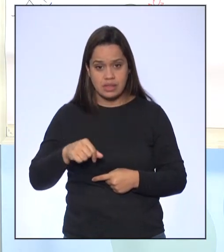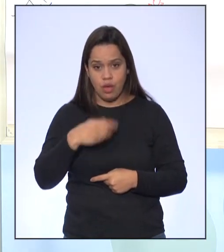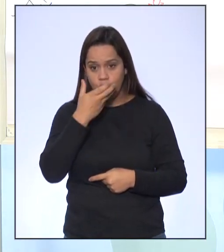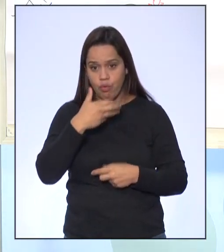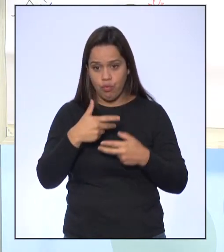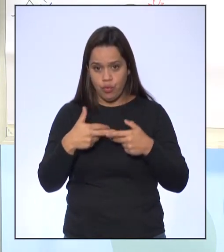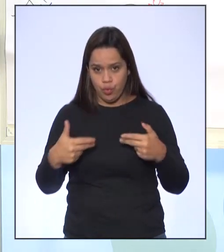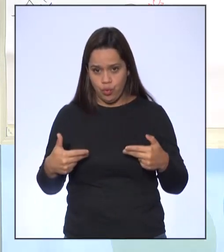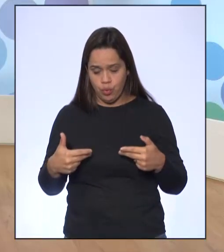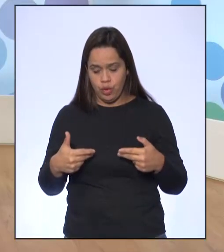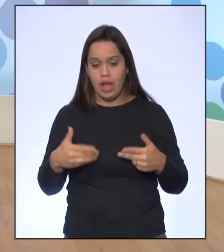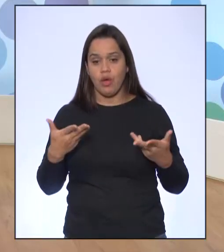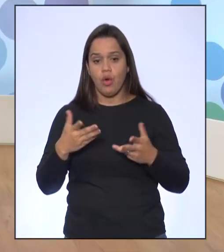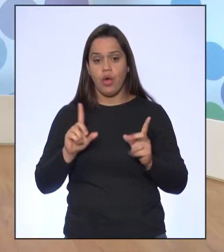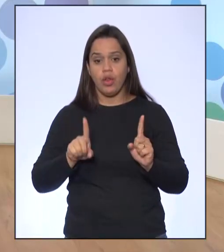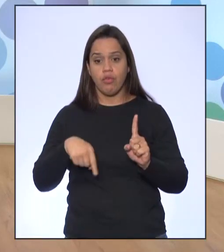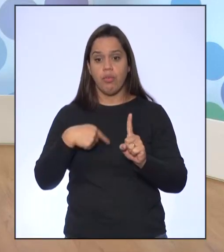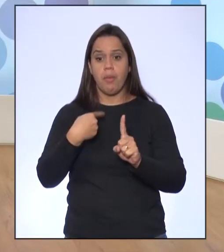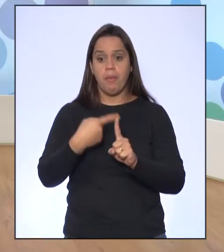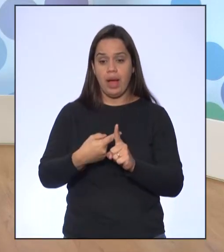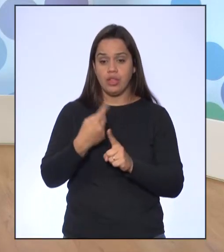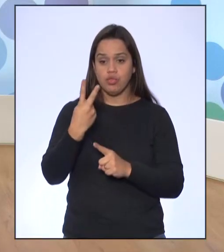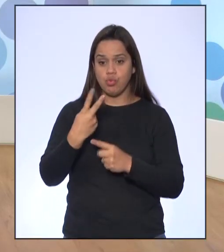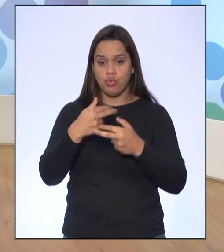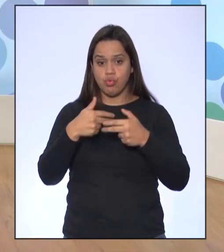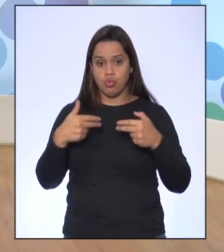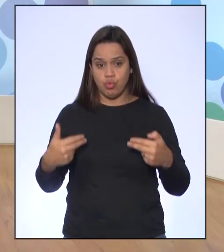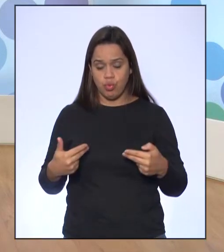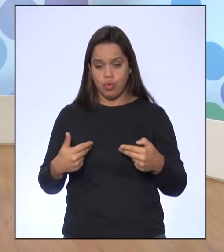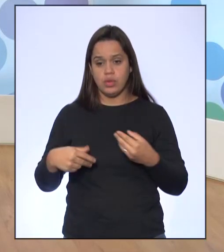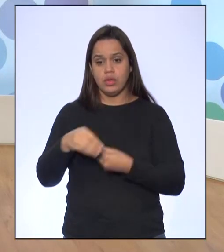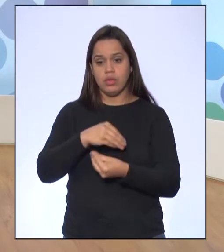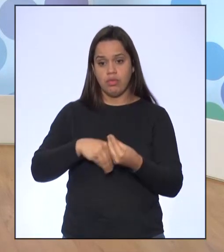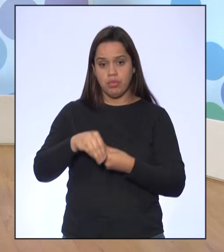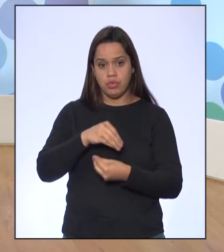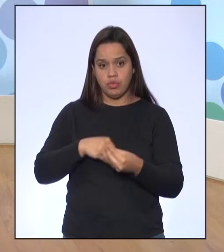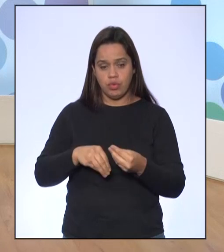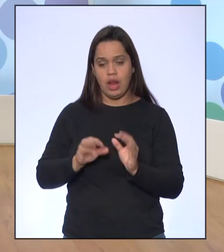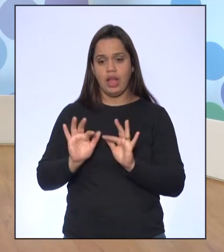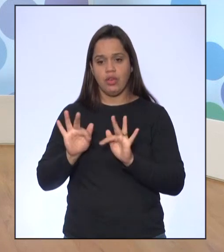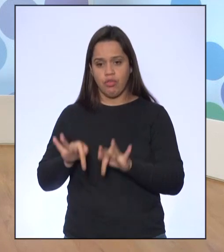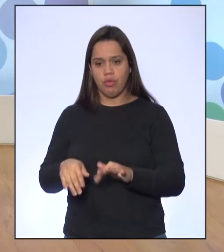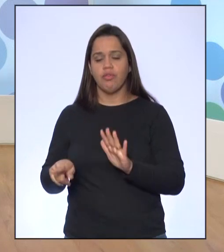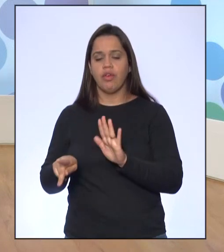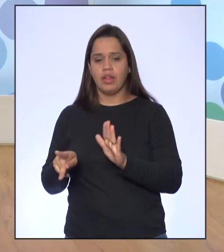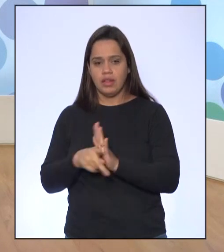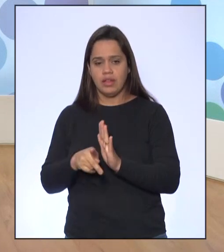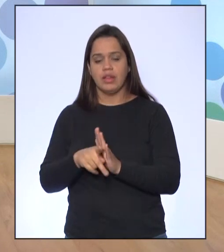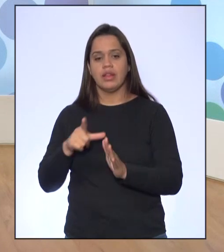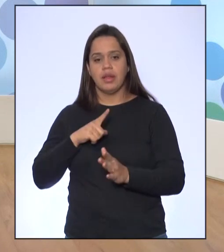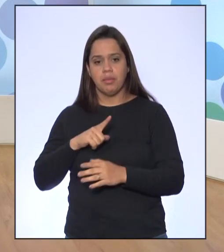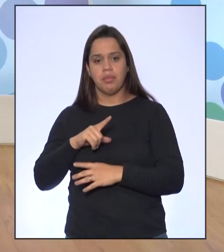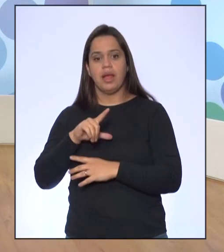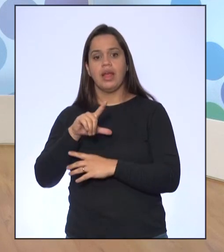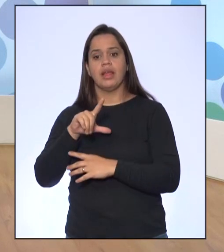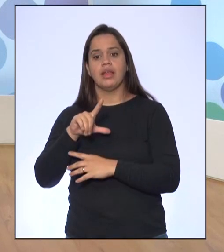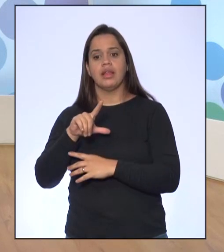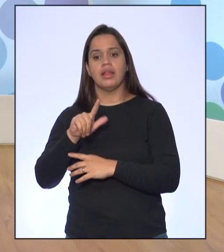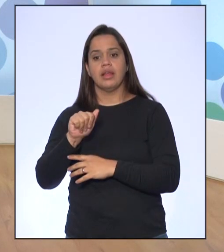Vou misturar outras duas substâncias e também, como produto final, vamos ter o gás carbônico. Quais